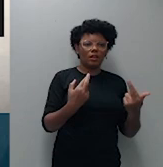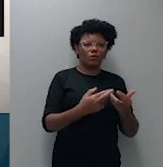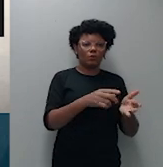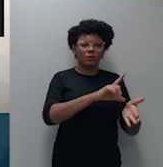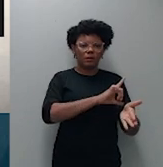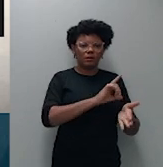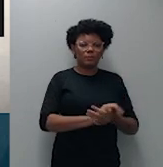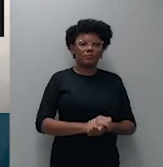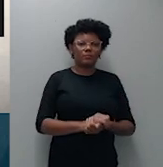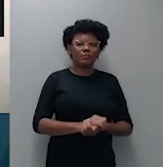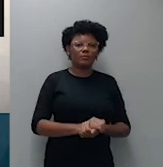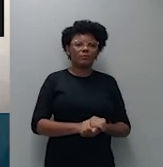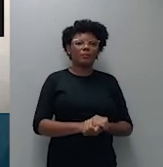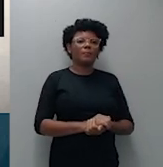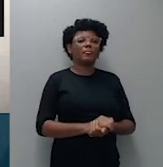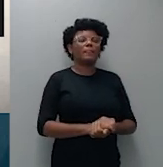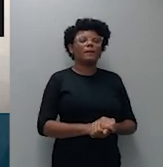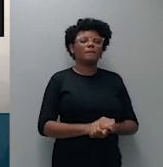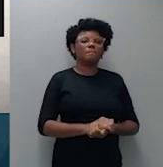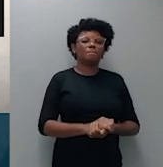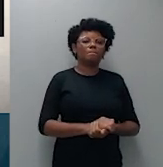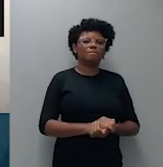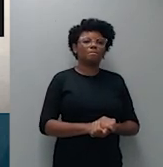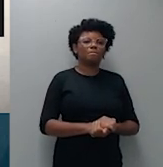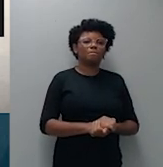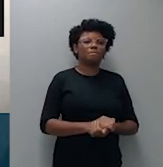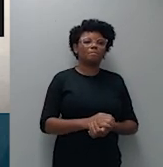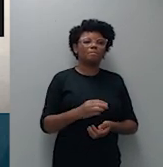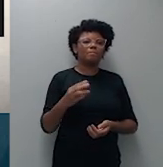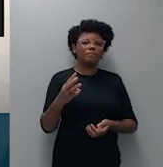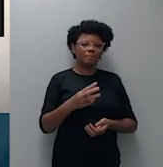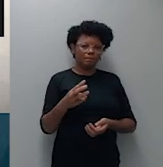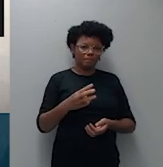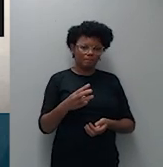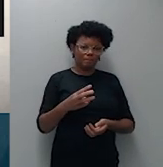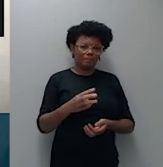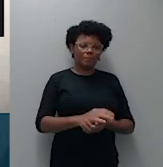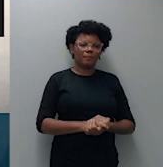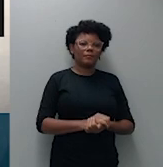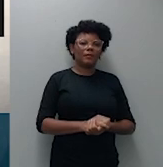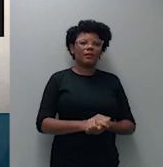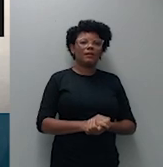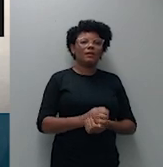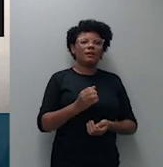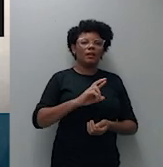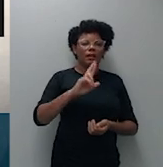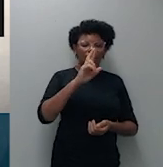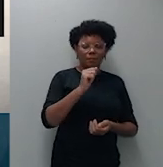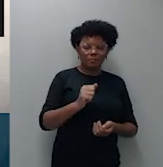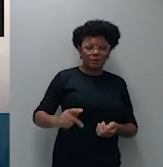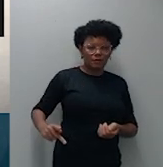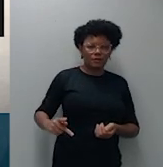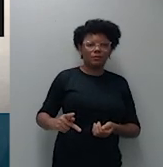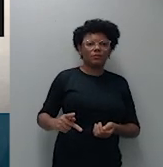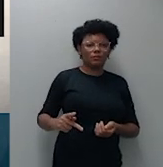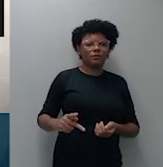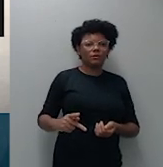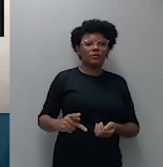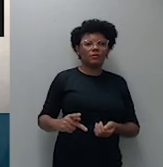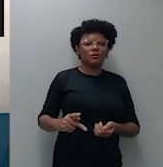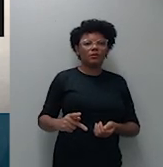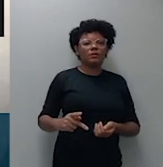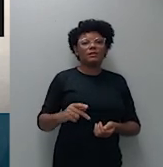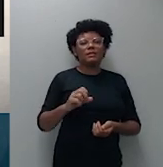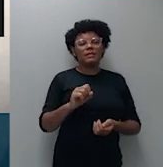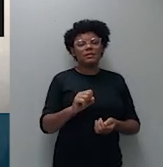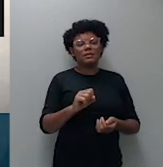anterior quarta turma afasta da trigésima terceira sessão ordinária Presidente Excelentíssimo Senhor Ministro